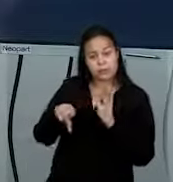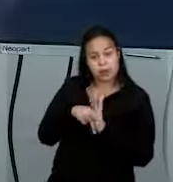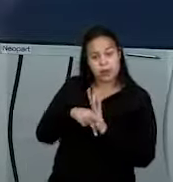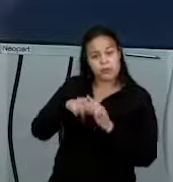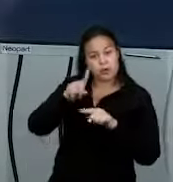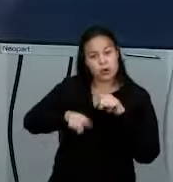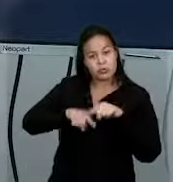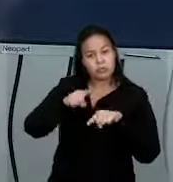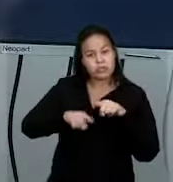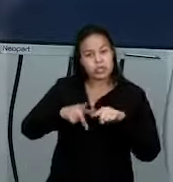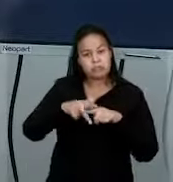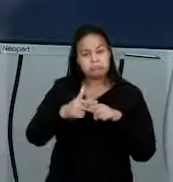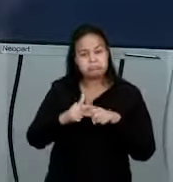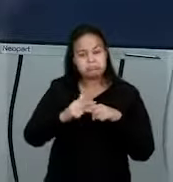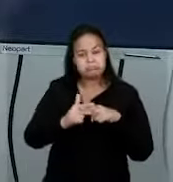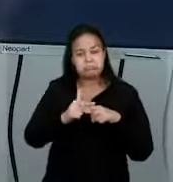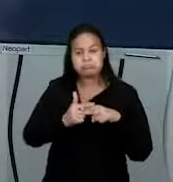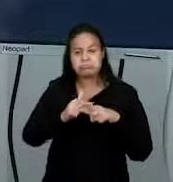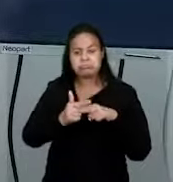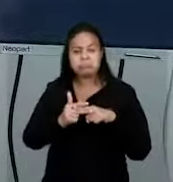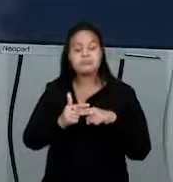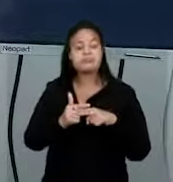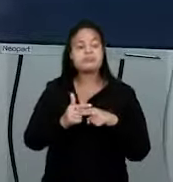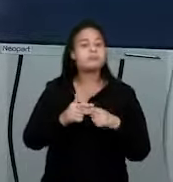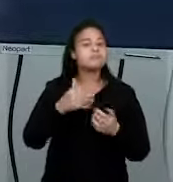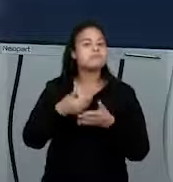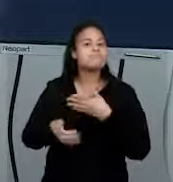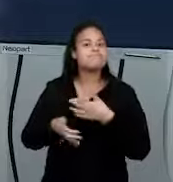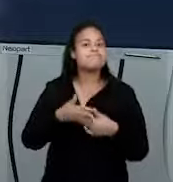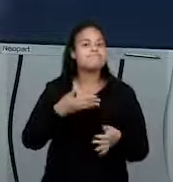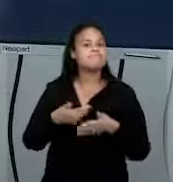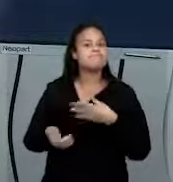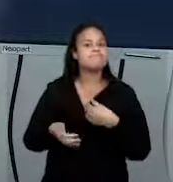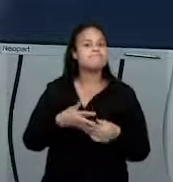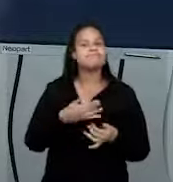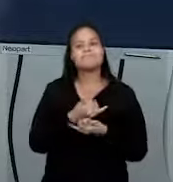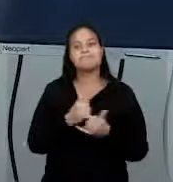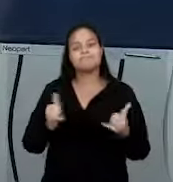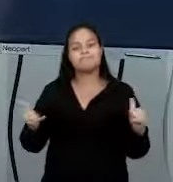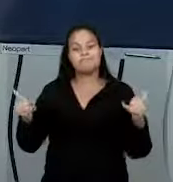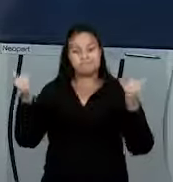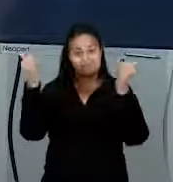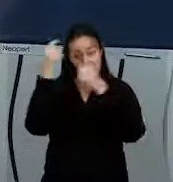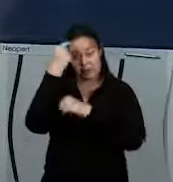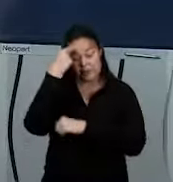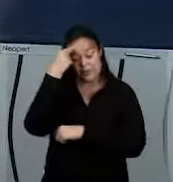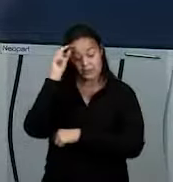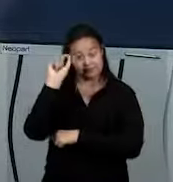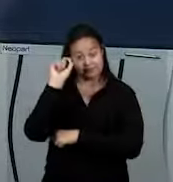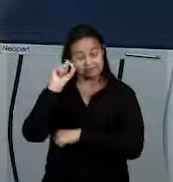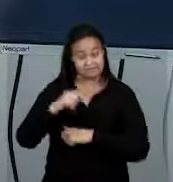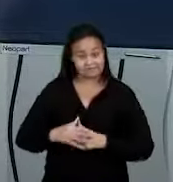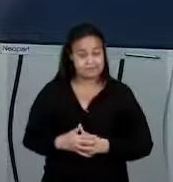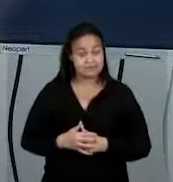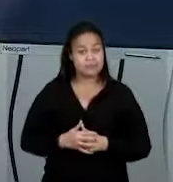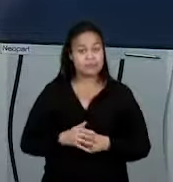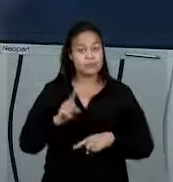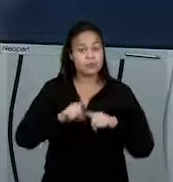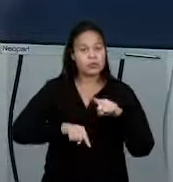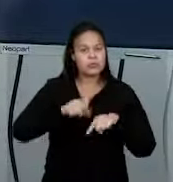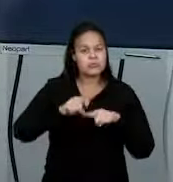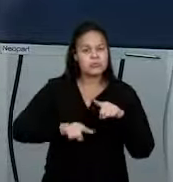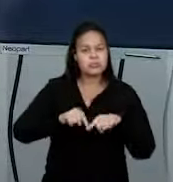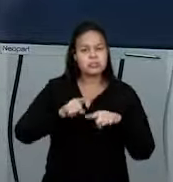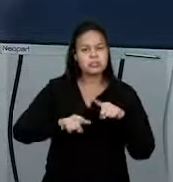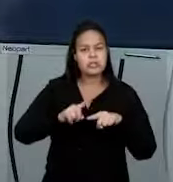consumida por equipamentos mecânicos, qualquer energia. Bem, pensamos o seguinte: um equipamento, quanto